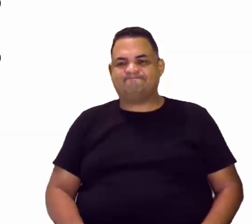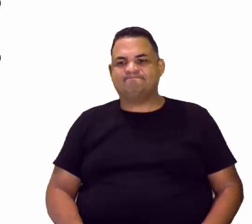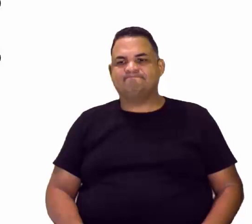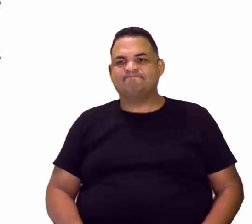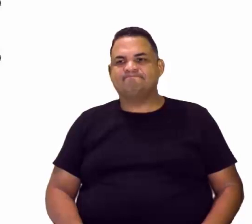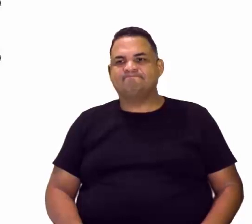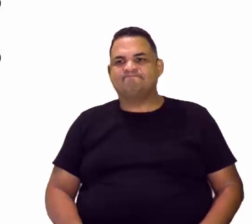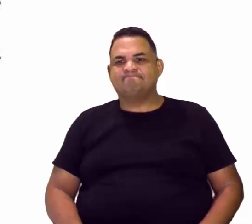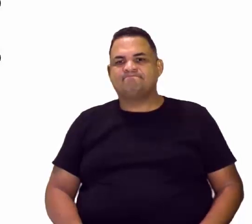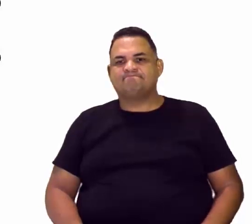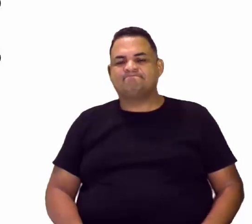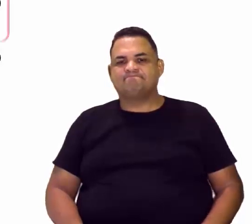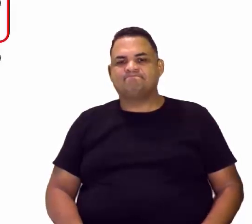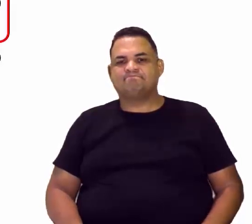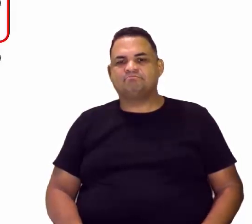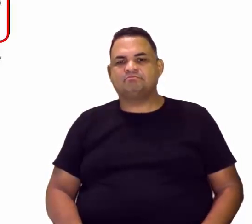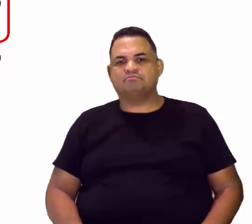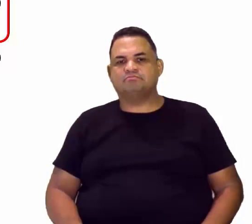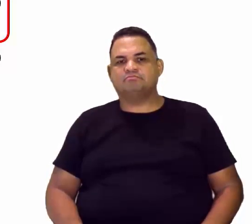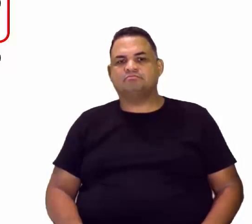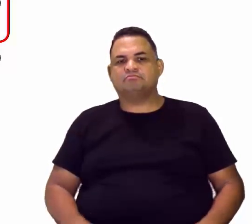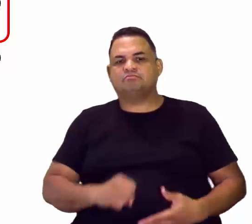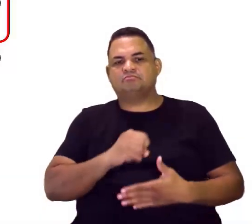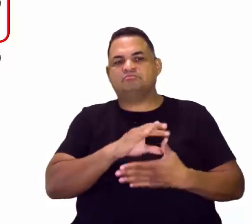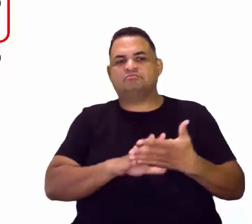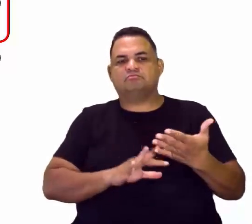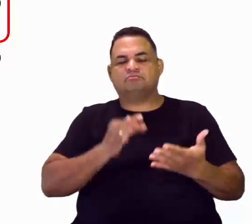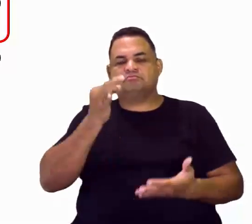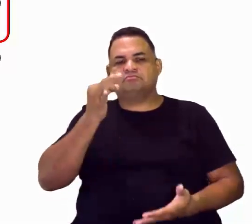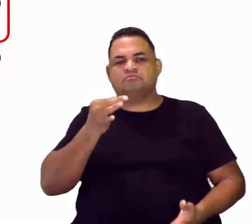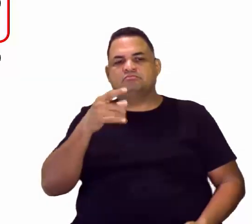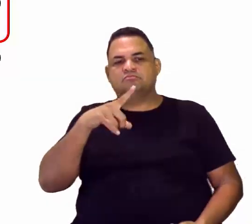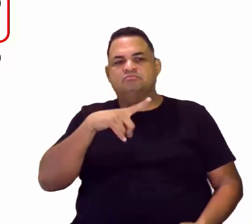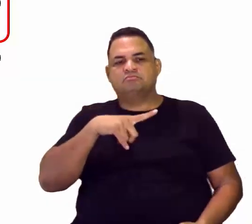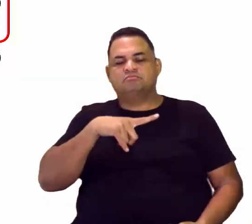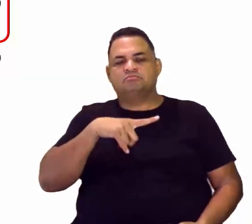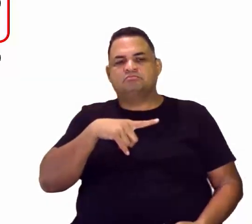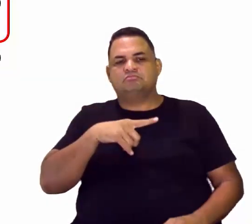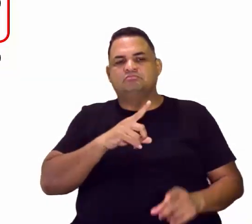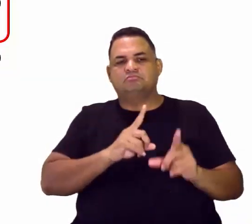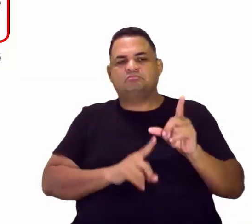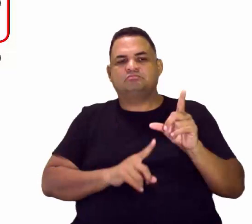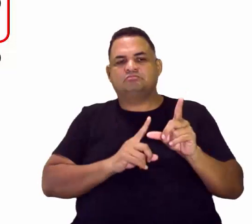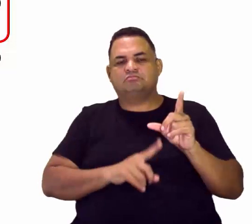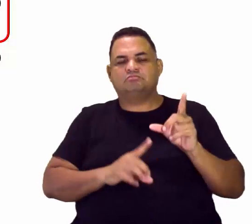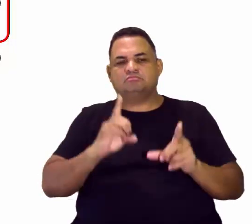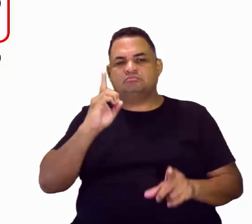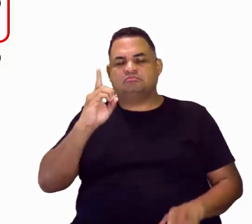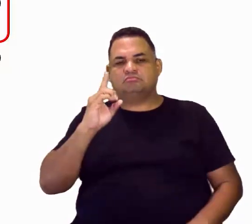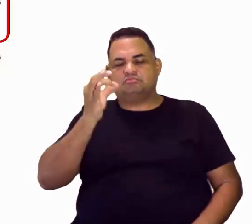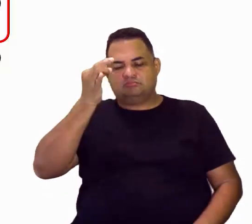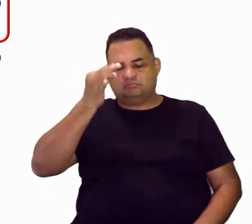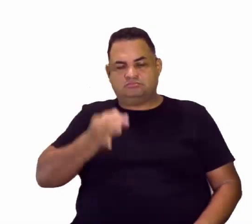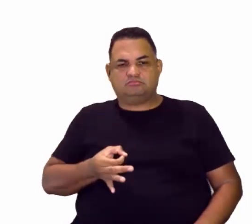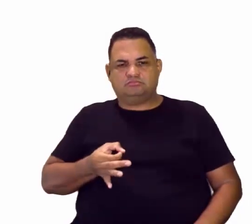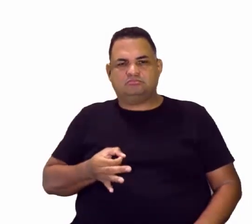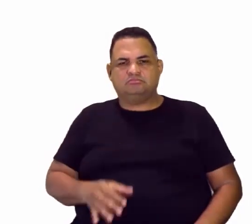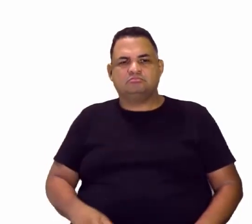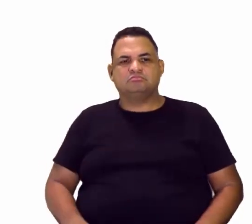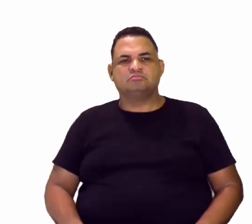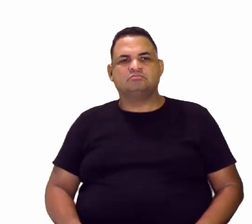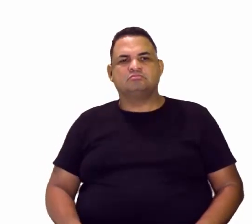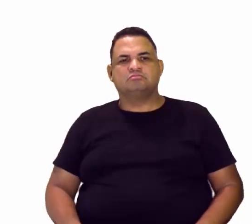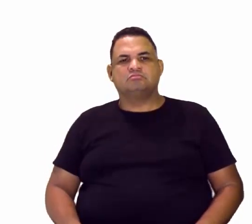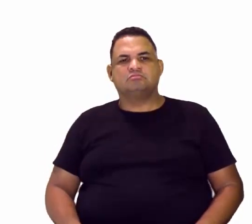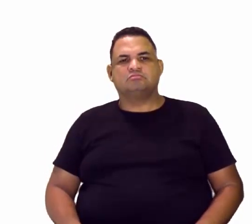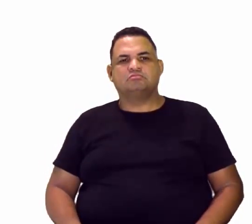molécula polar. Então aqui, como alternativa correta, nós temos a letra D, alternativa D. Olha só o